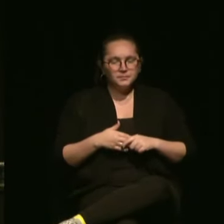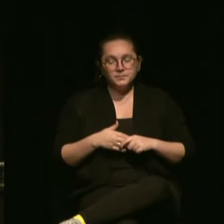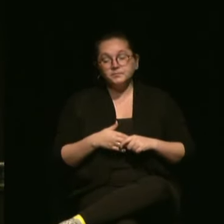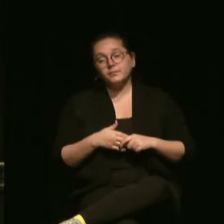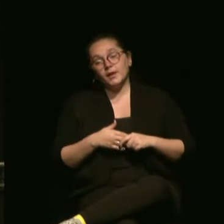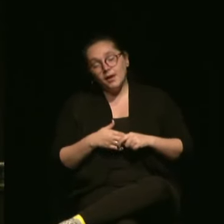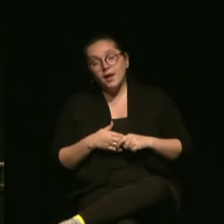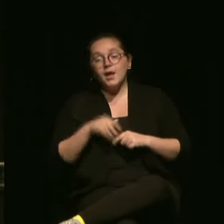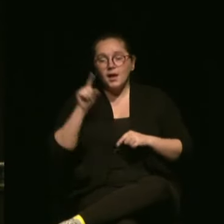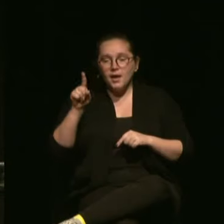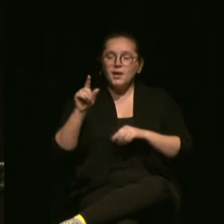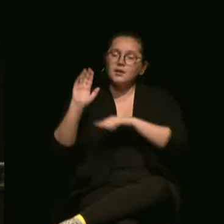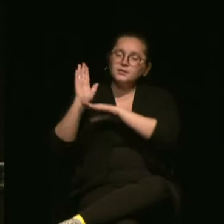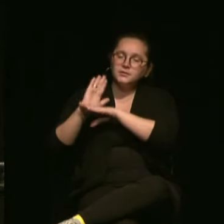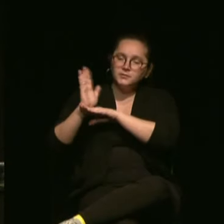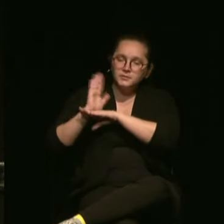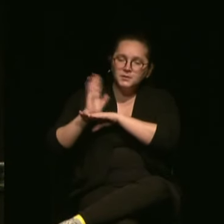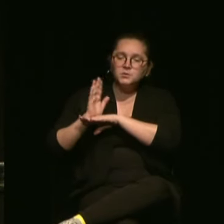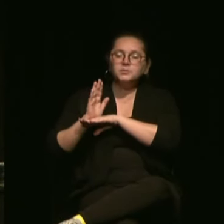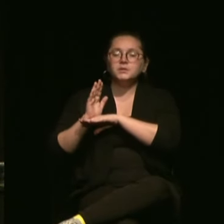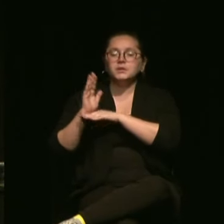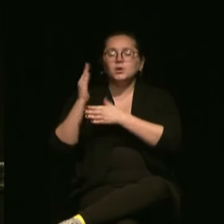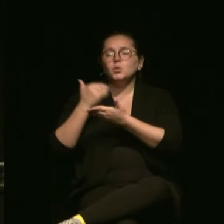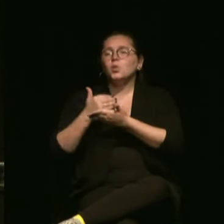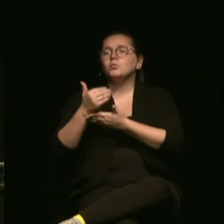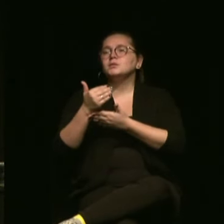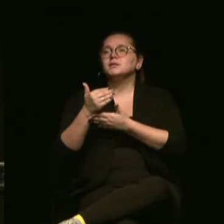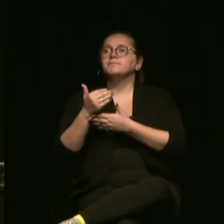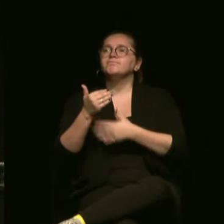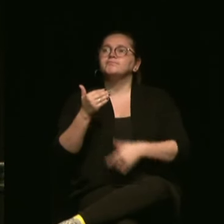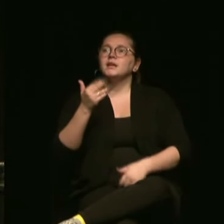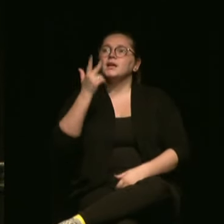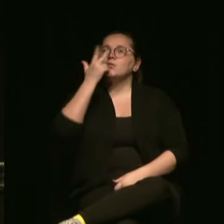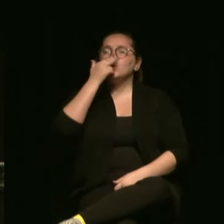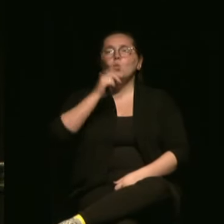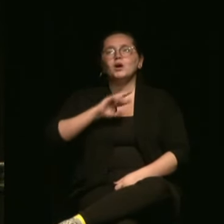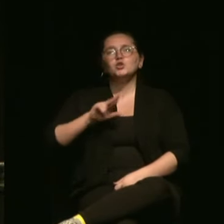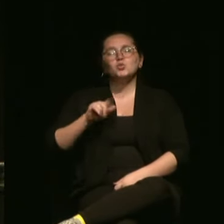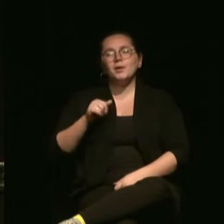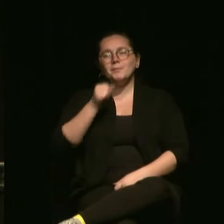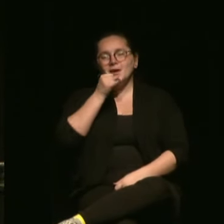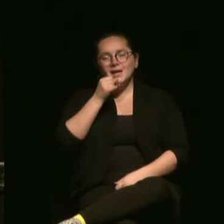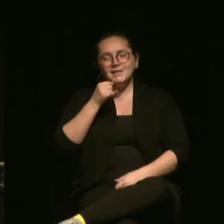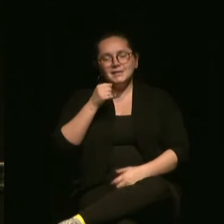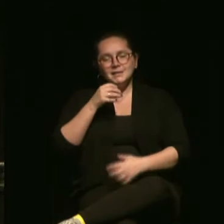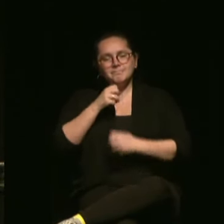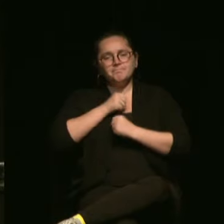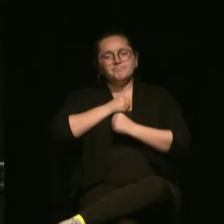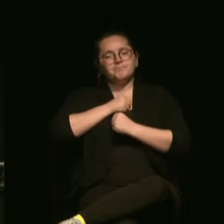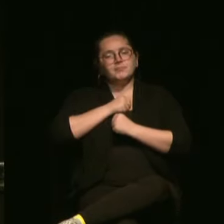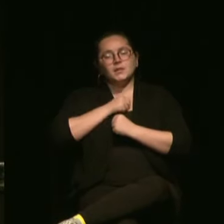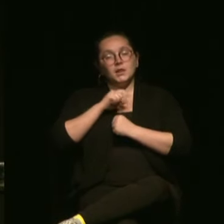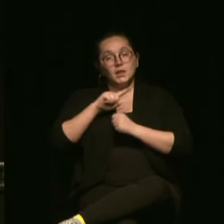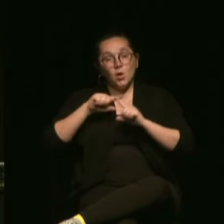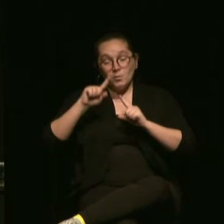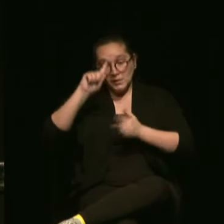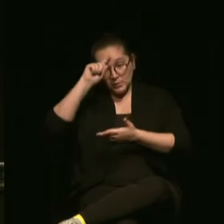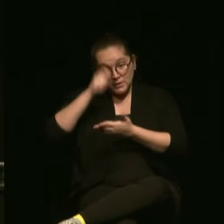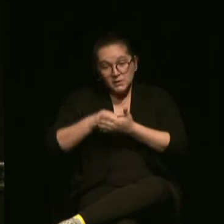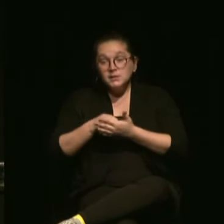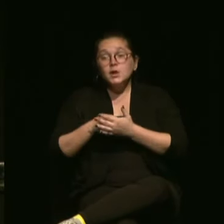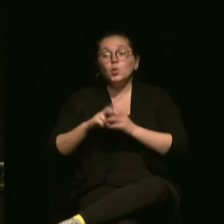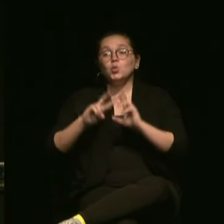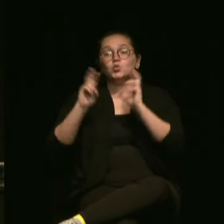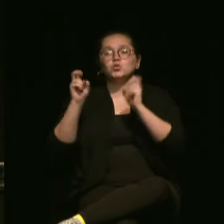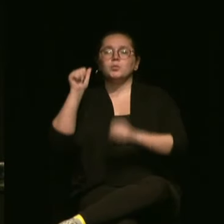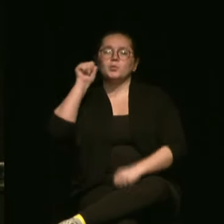Jogo de cena tem, para começar, eu não diria que é uma prisão, mas uma decisão de ser só sobre mulheres. E